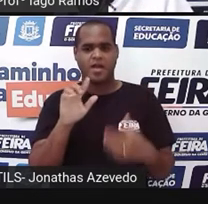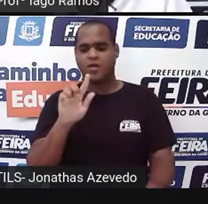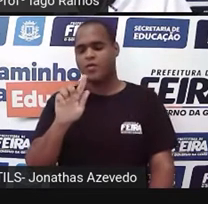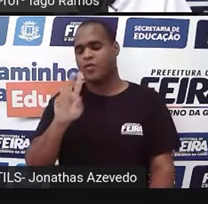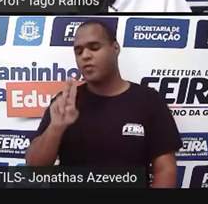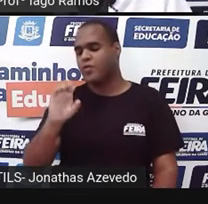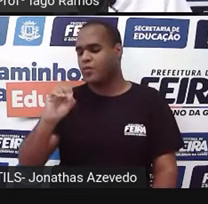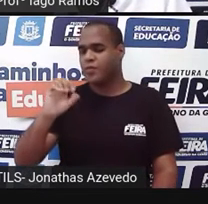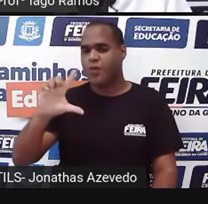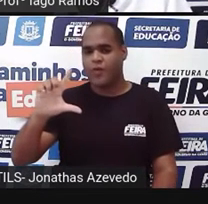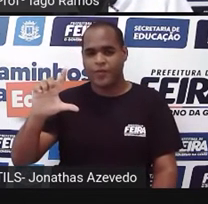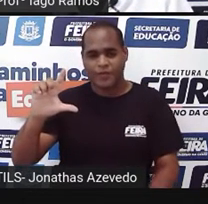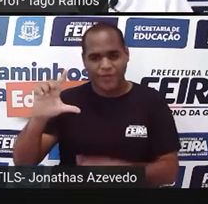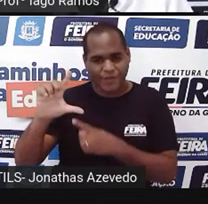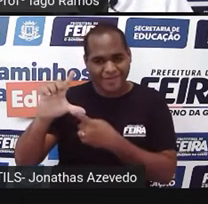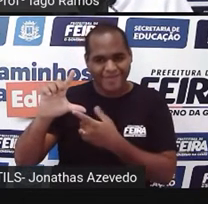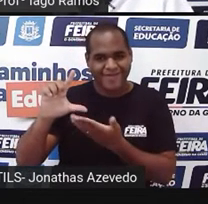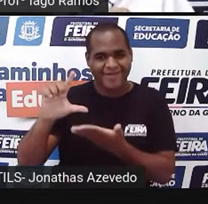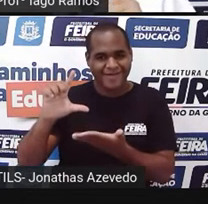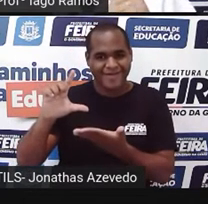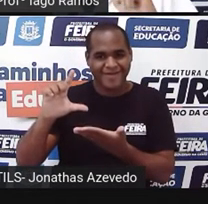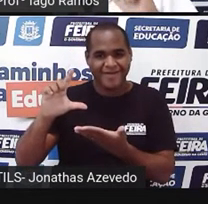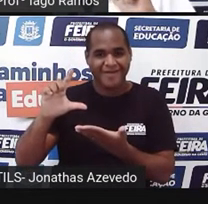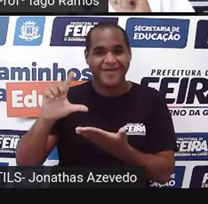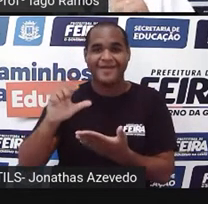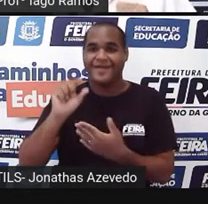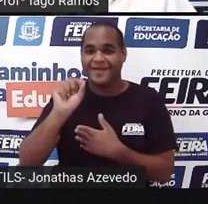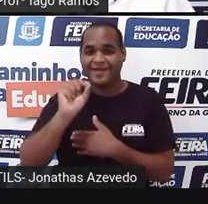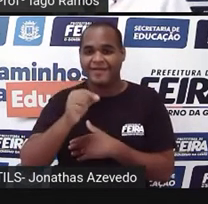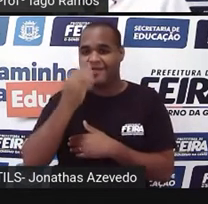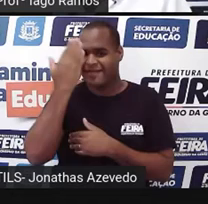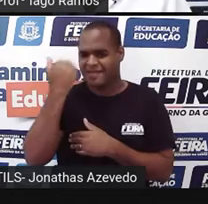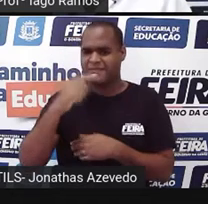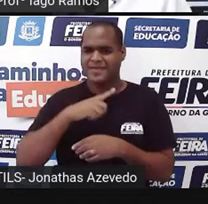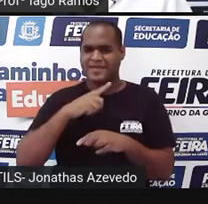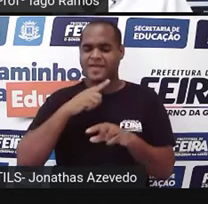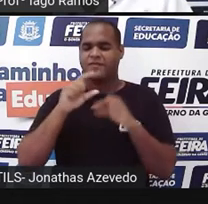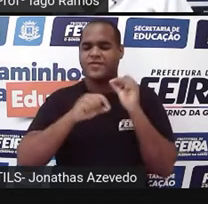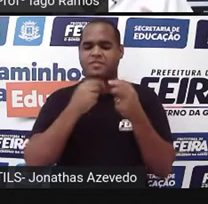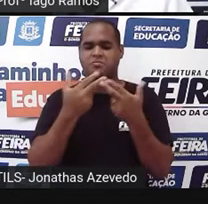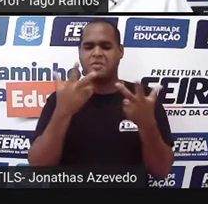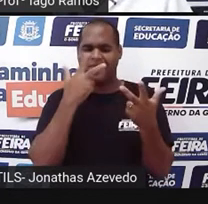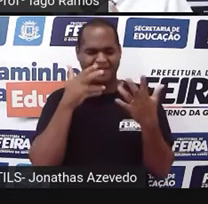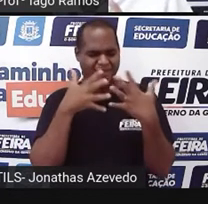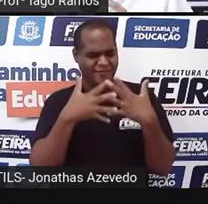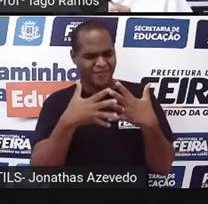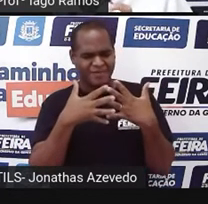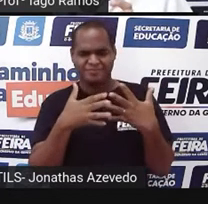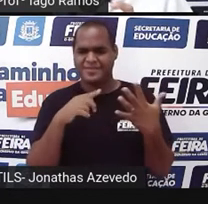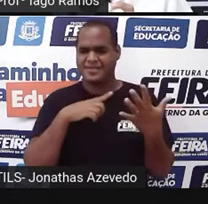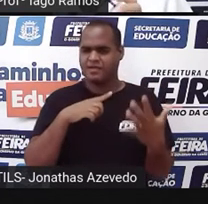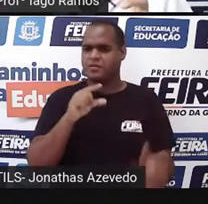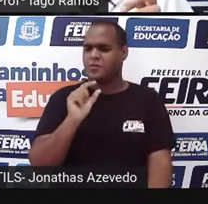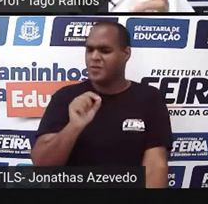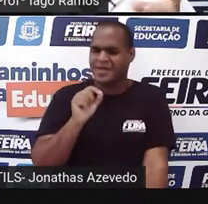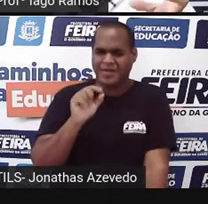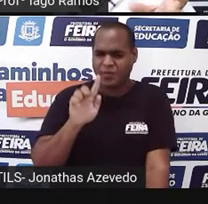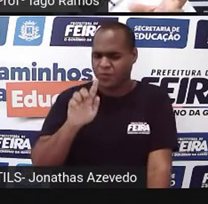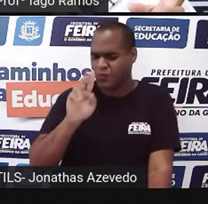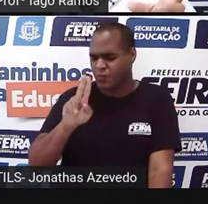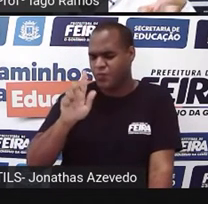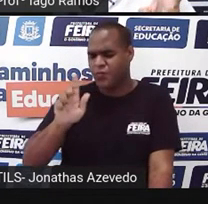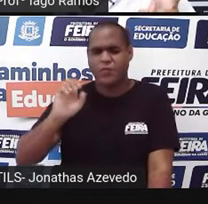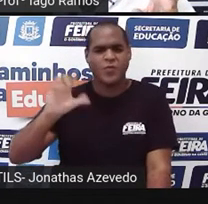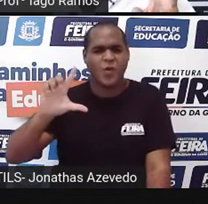é o Google hahaha E aí você deve ter ficado um pouquinho confuso um pouquinho confusa Professor